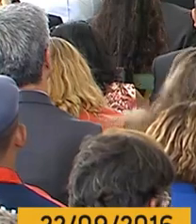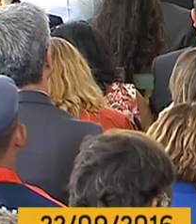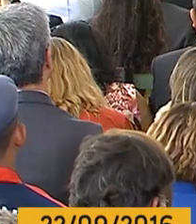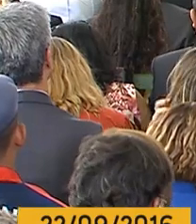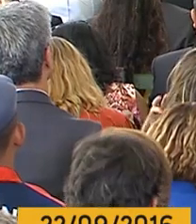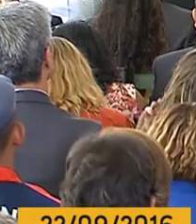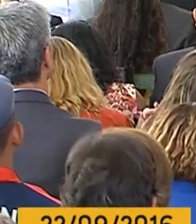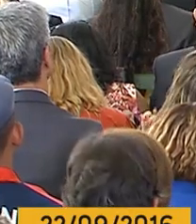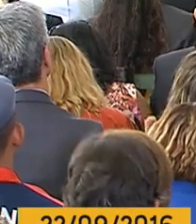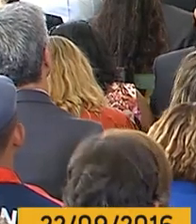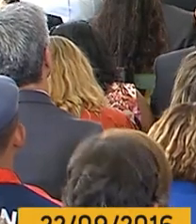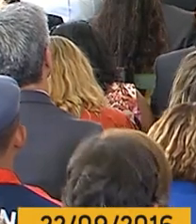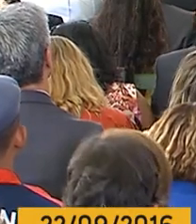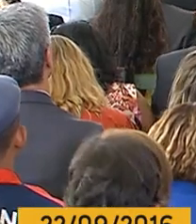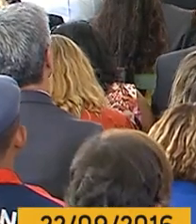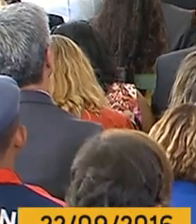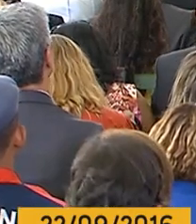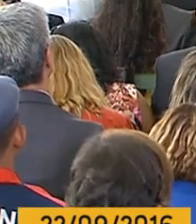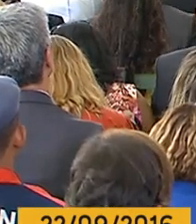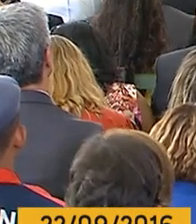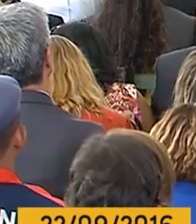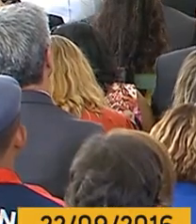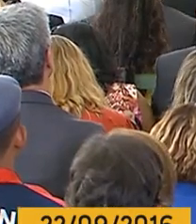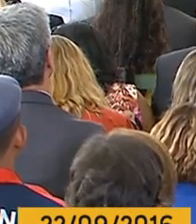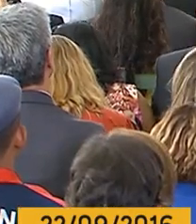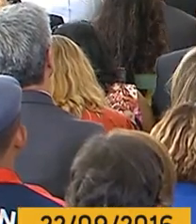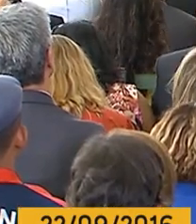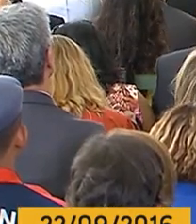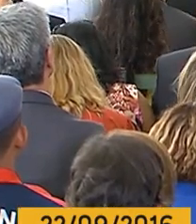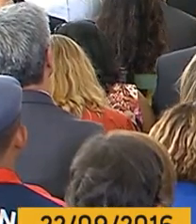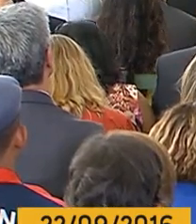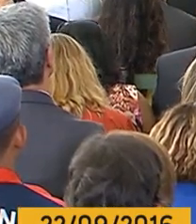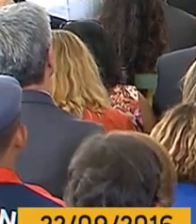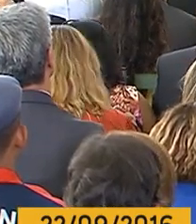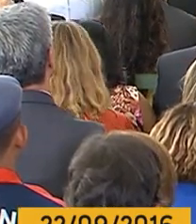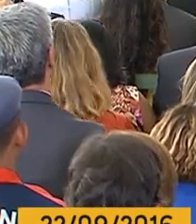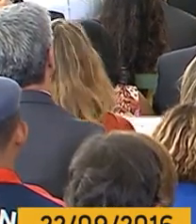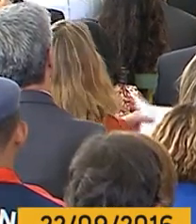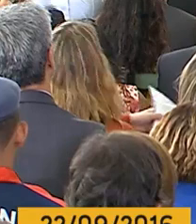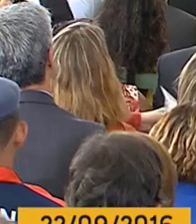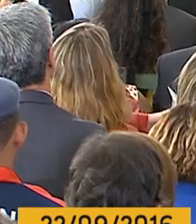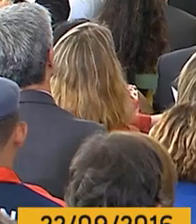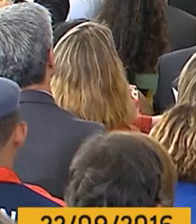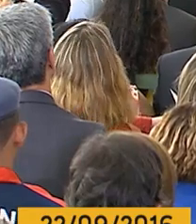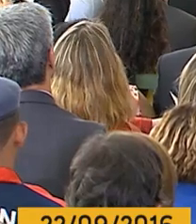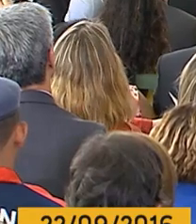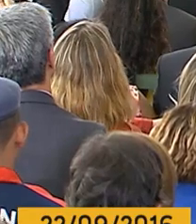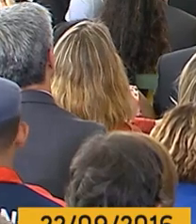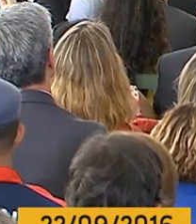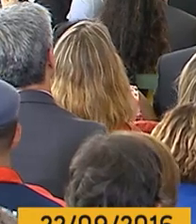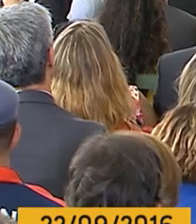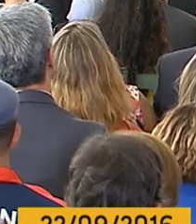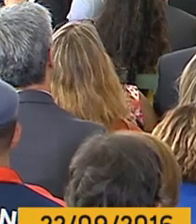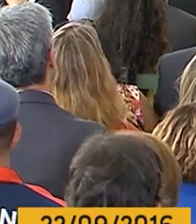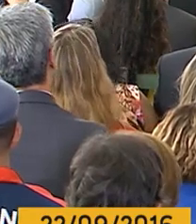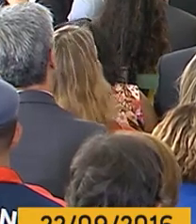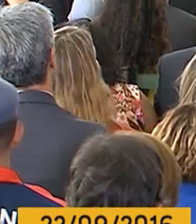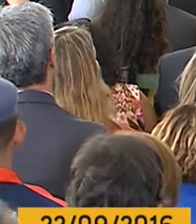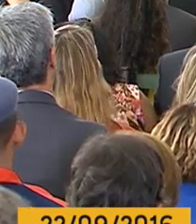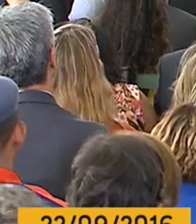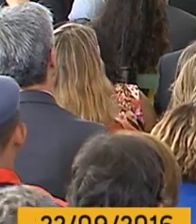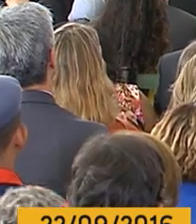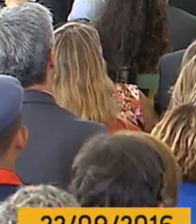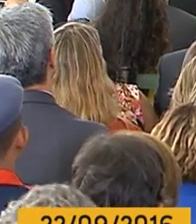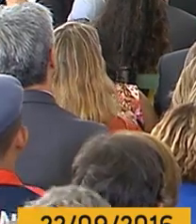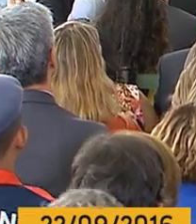Champs excelentíssimo senhor presidente da república mich temer quero cumprimentar também o ministro de Estado da